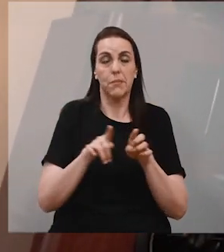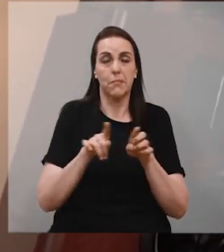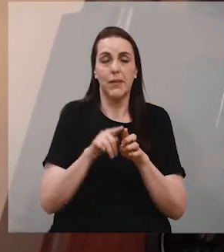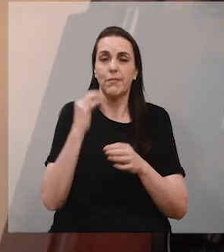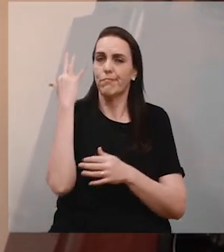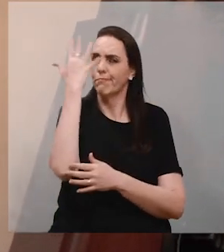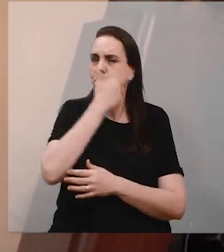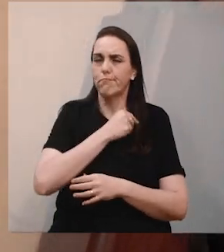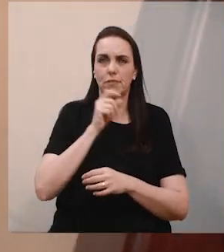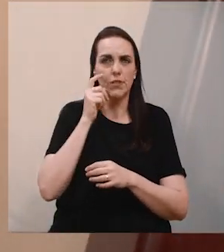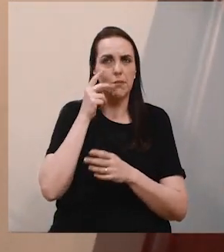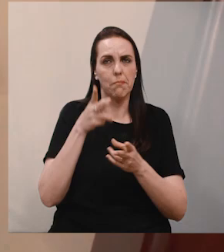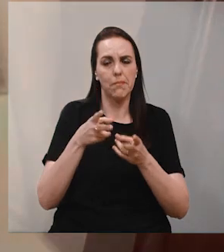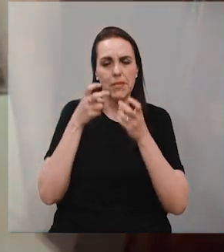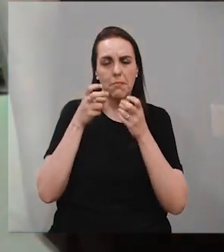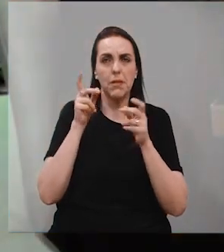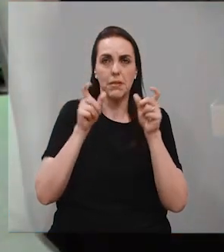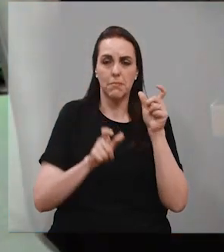que as pessoas